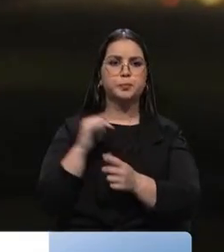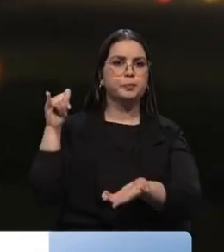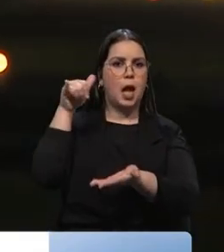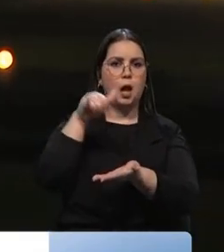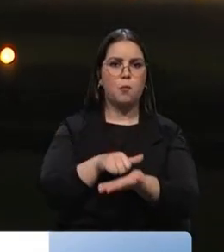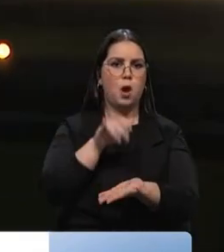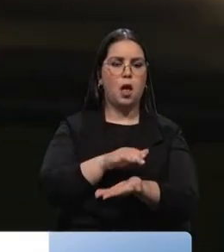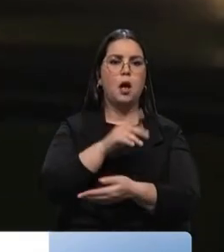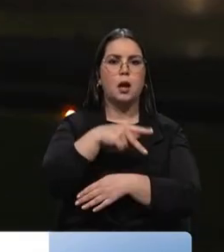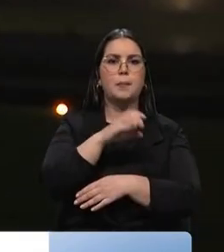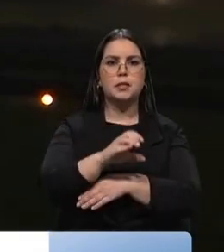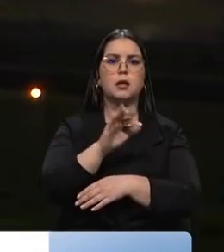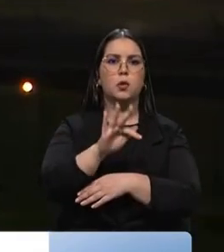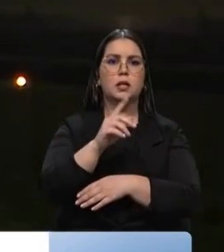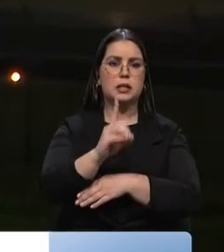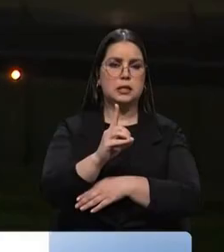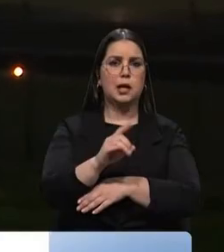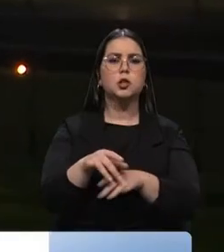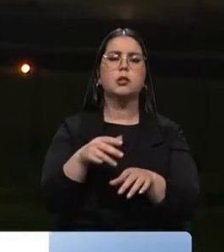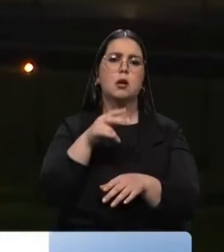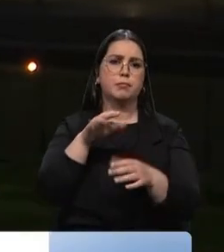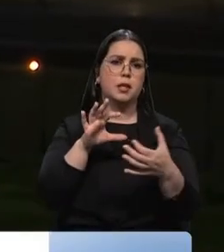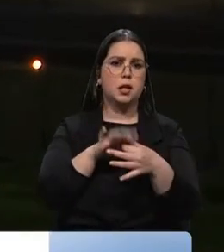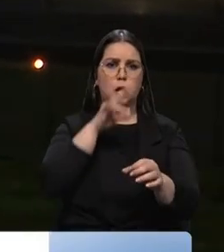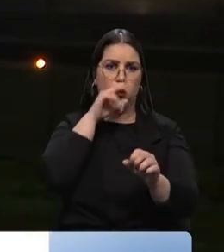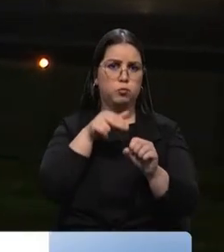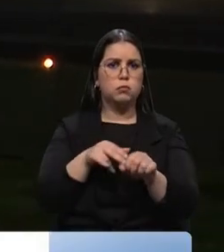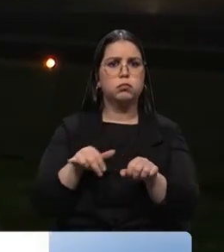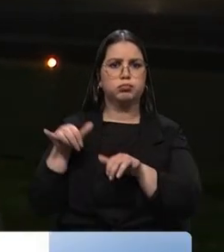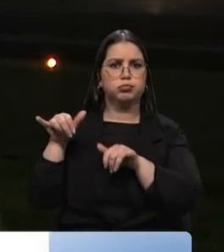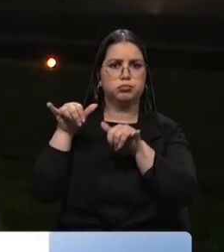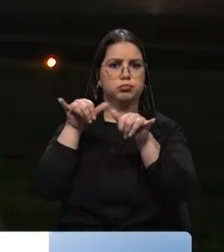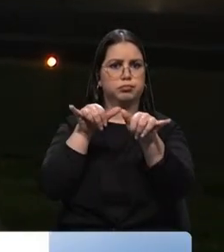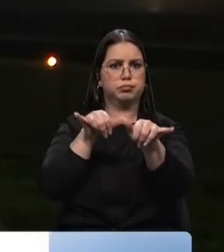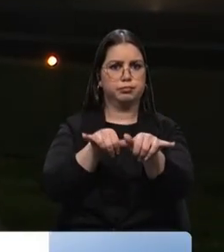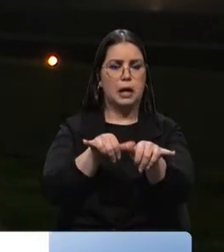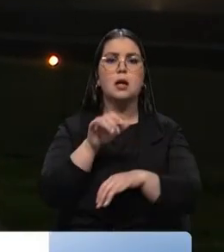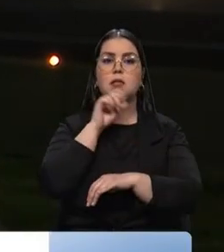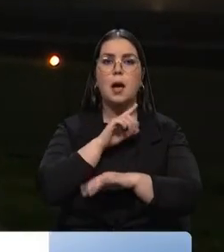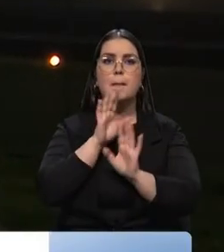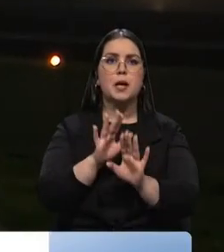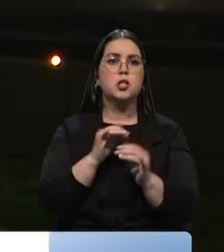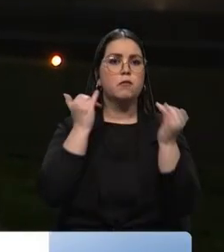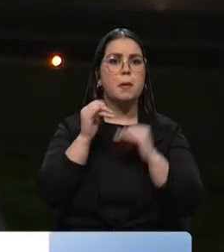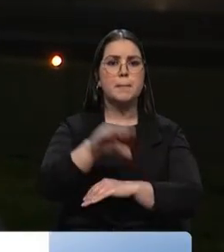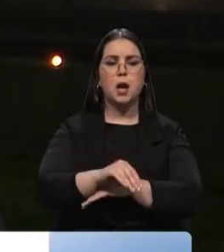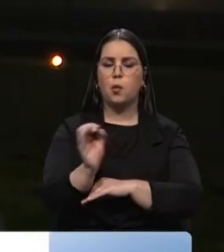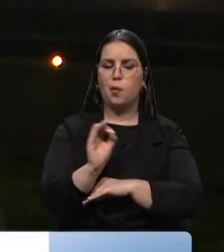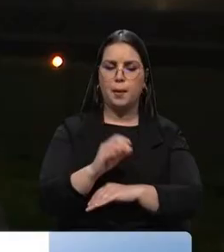aeronaves KC-46, os tais reabastecedores, e não há grandes dados em relação a